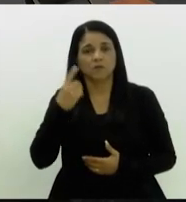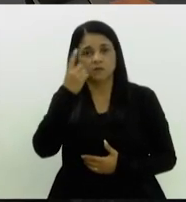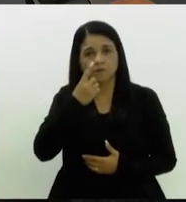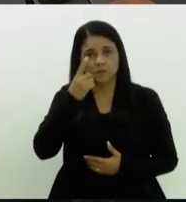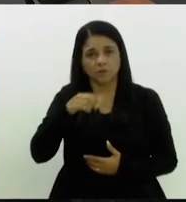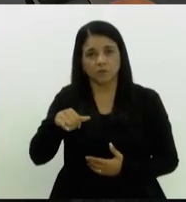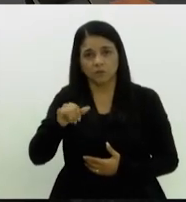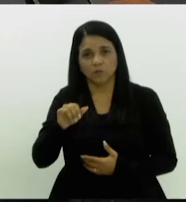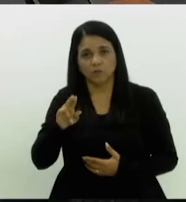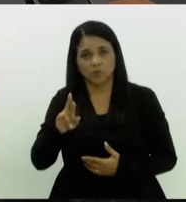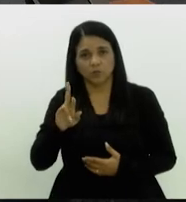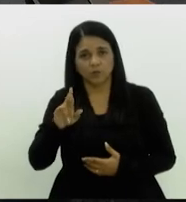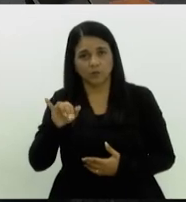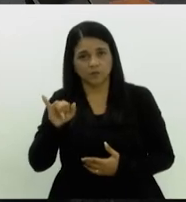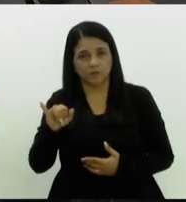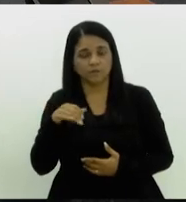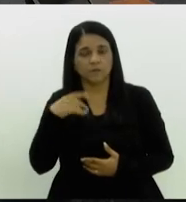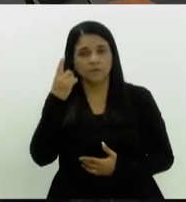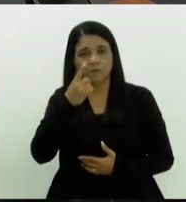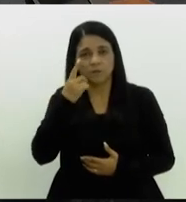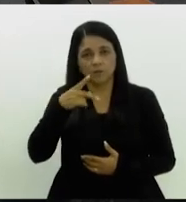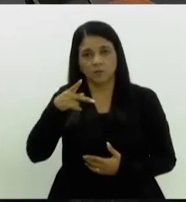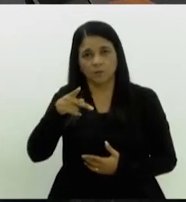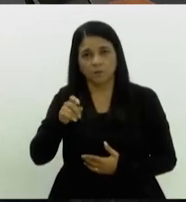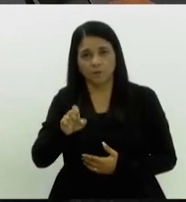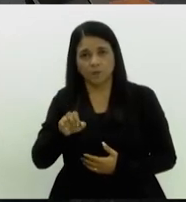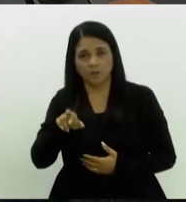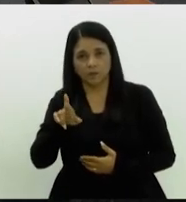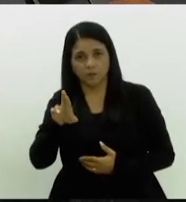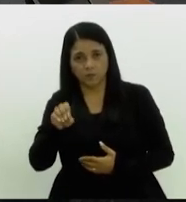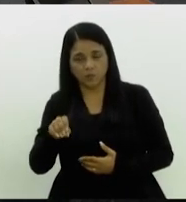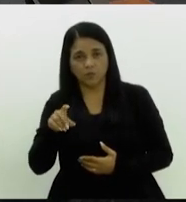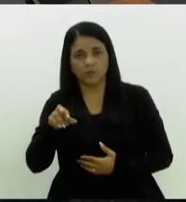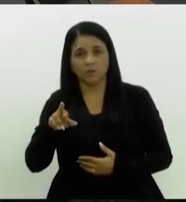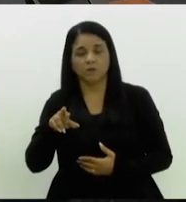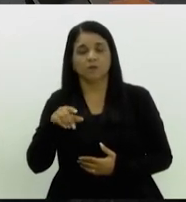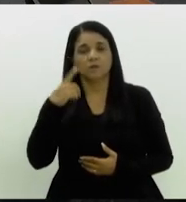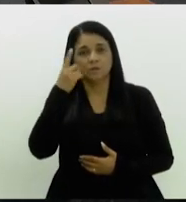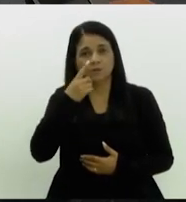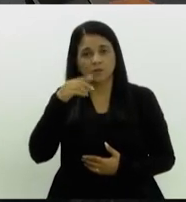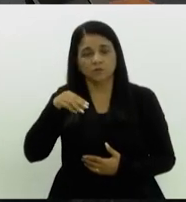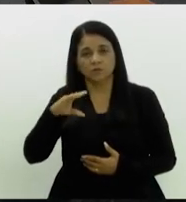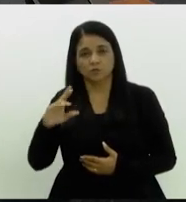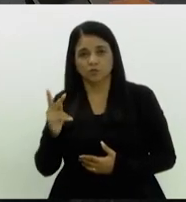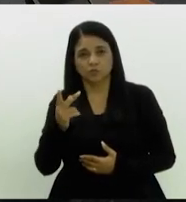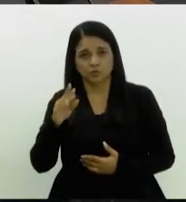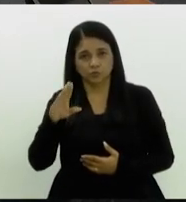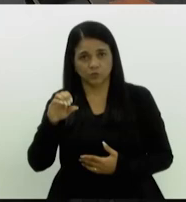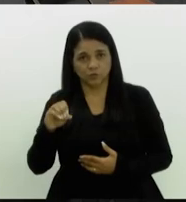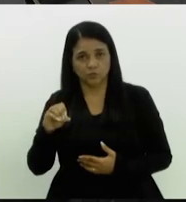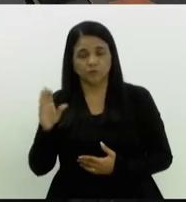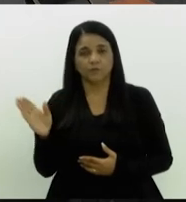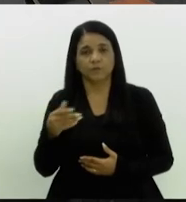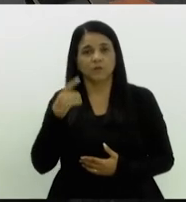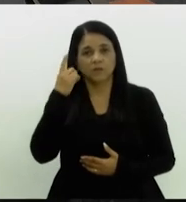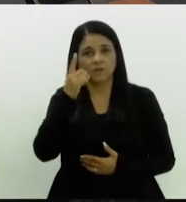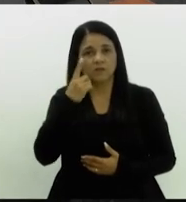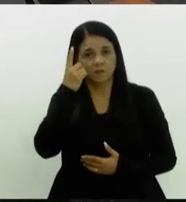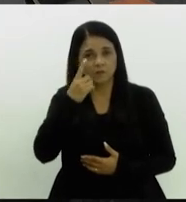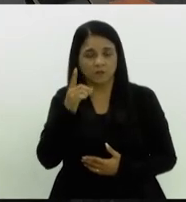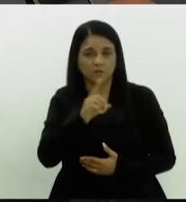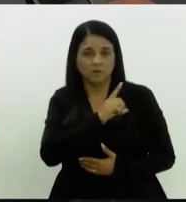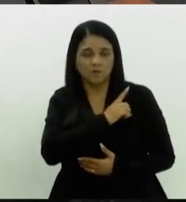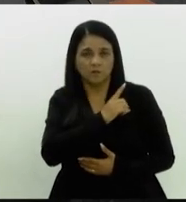Deputado Yuri. Deputado Pedro Ricardo. Deputado Chico Machado. Deputado delegado